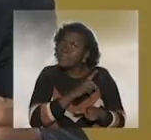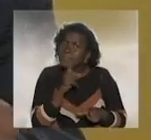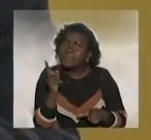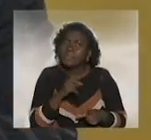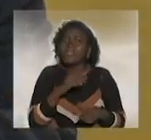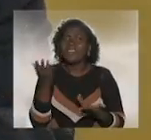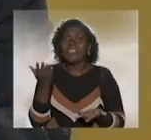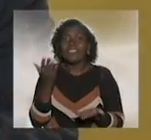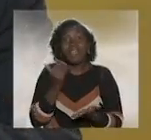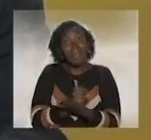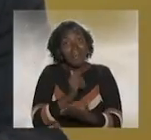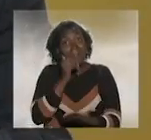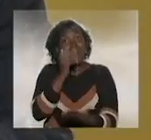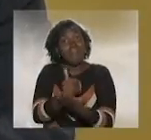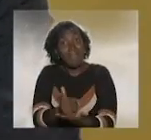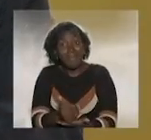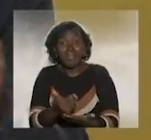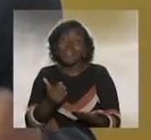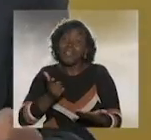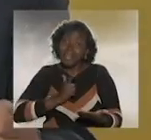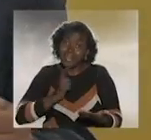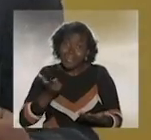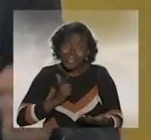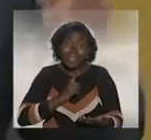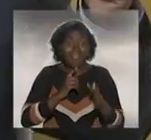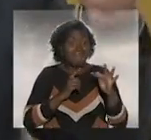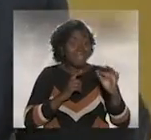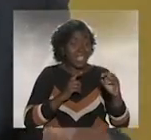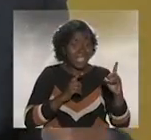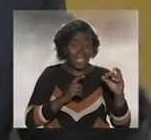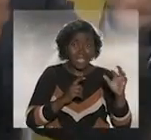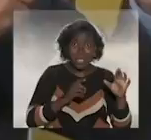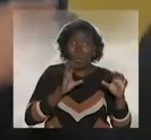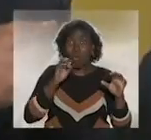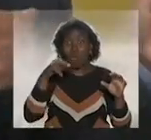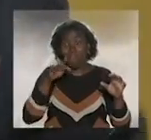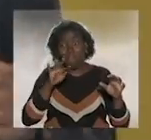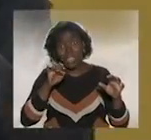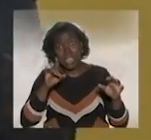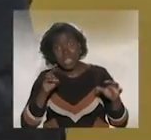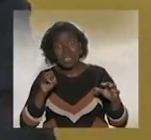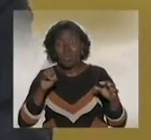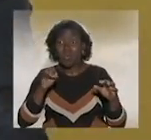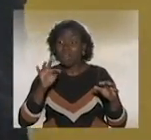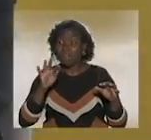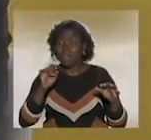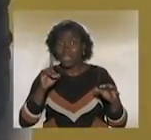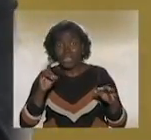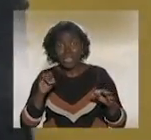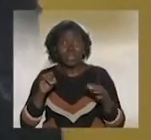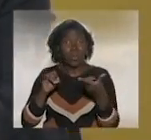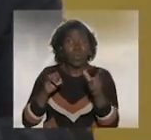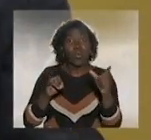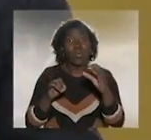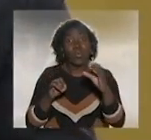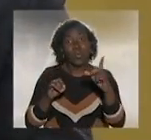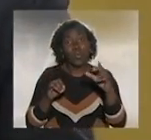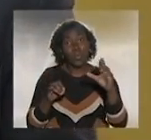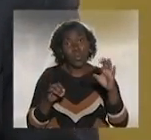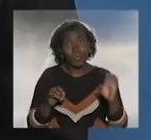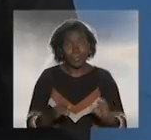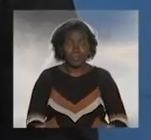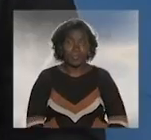e subserviência e amarração que muitas vezes há entre federações e confederação, ou entre federação e os clubes a ela